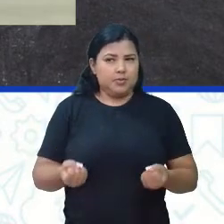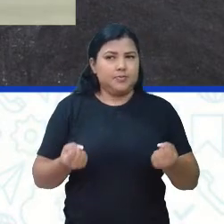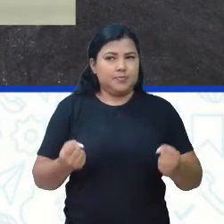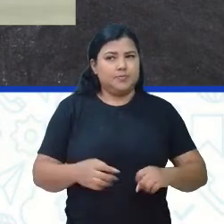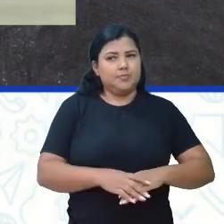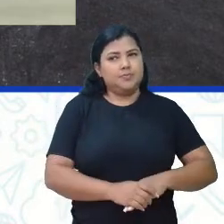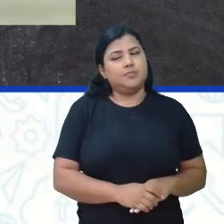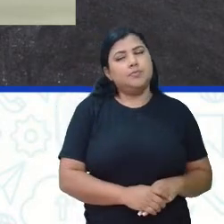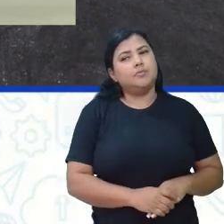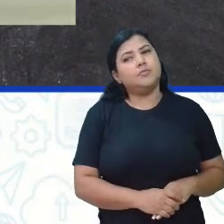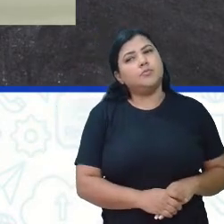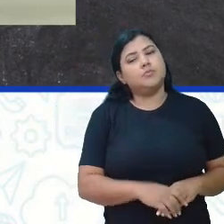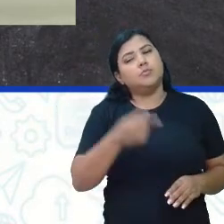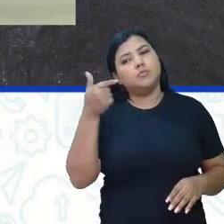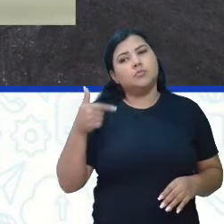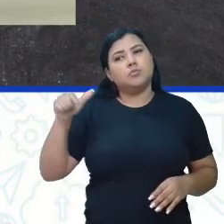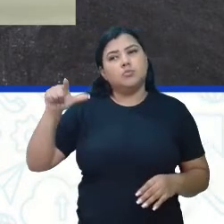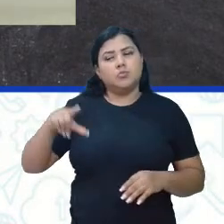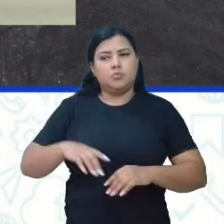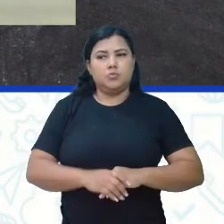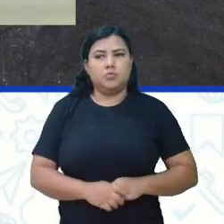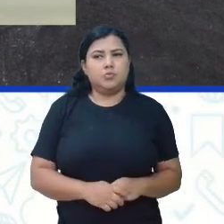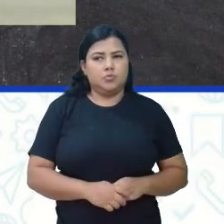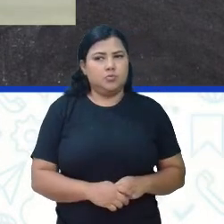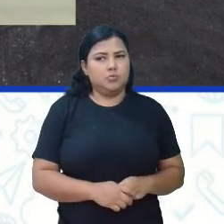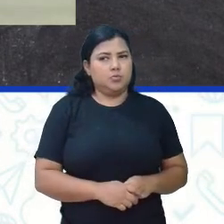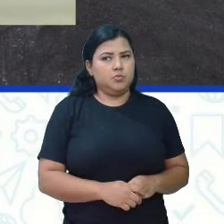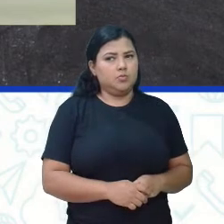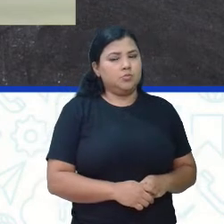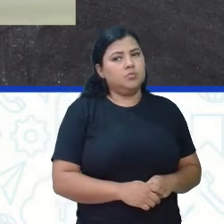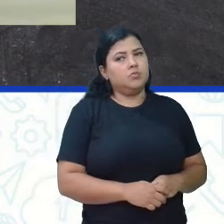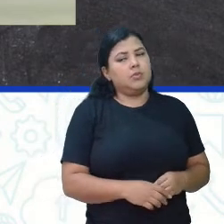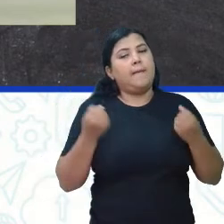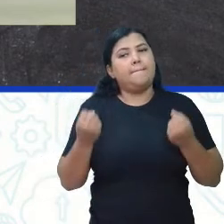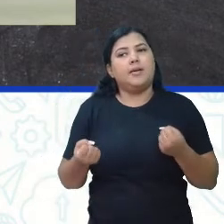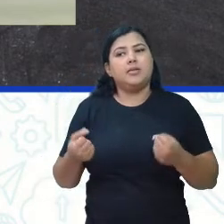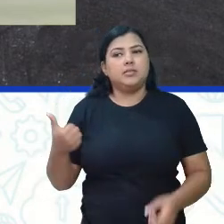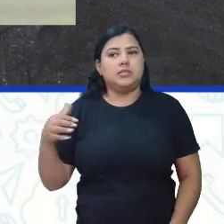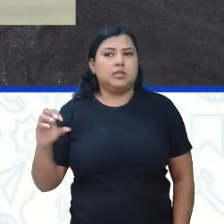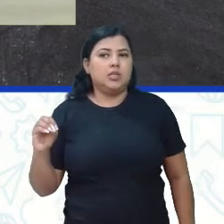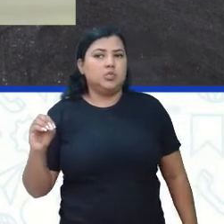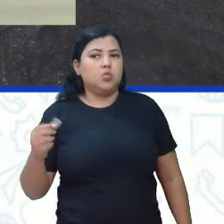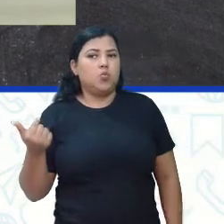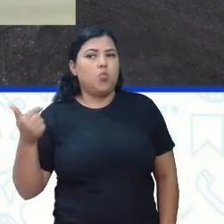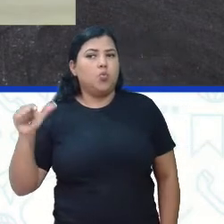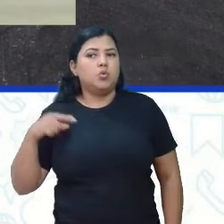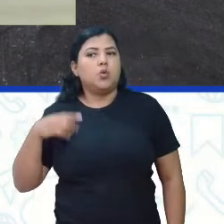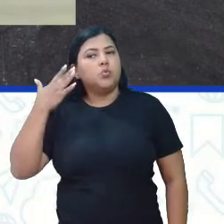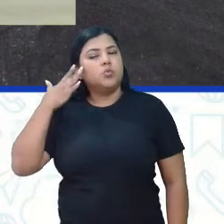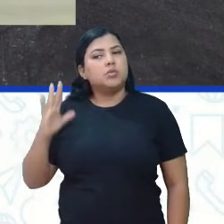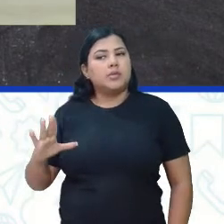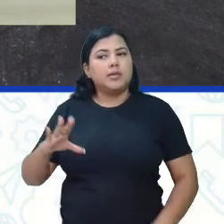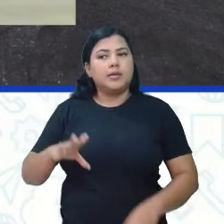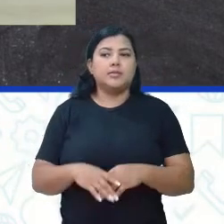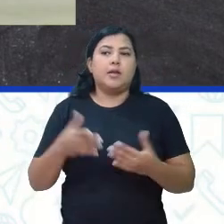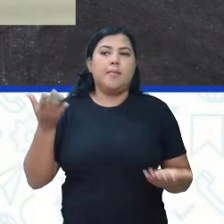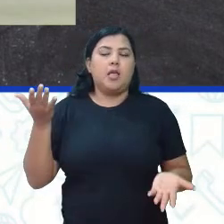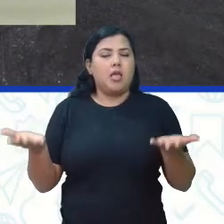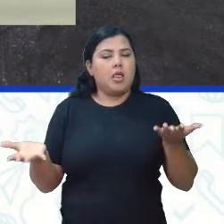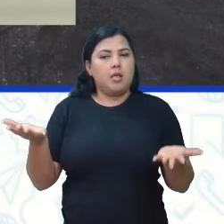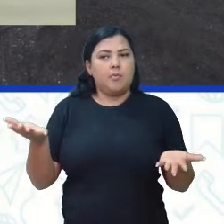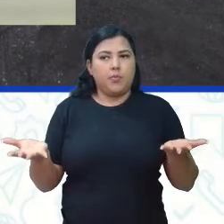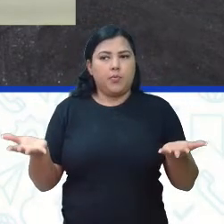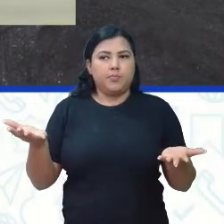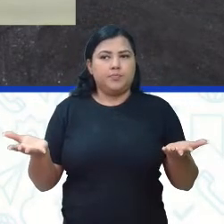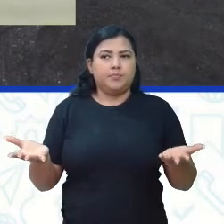na frente. Do outro lado, eu coloquei um que pesa 10 e coloquei outro desconhecido. A balança